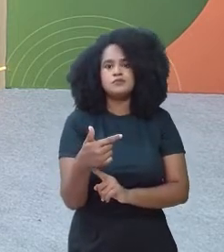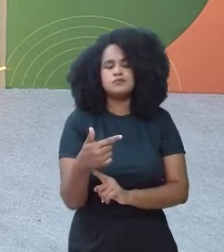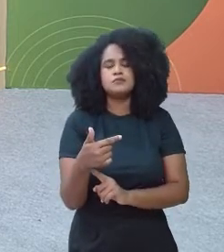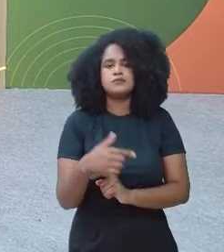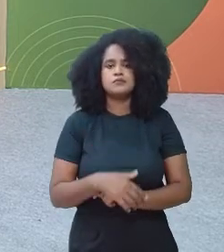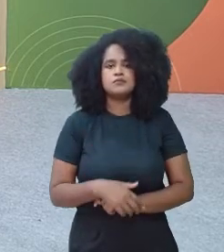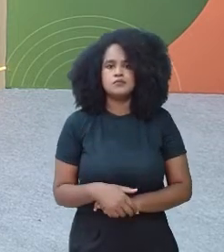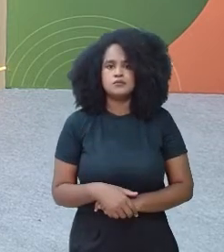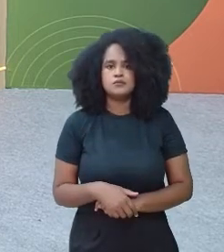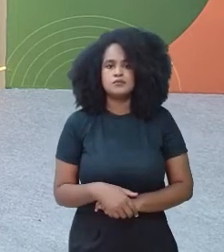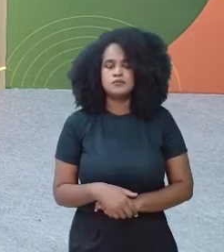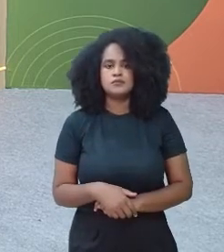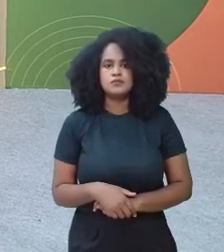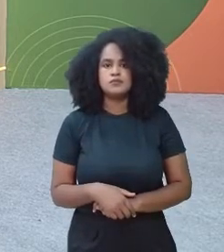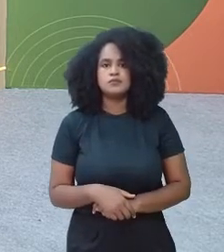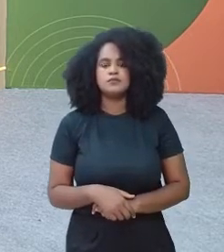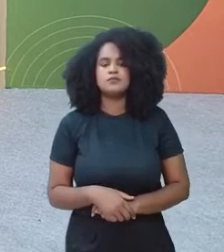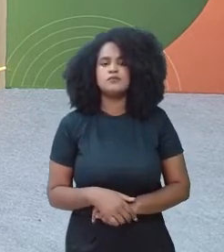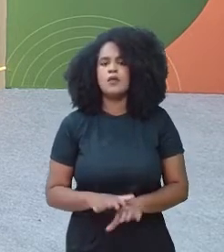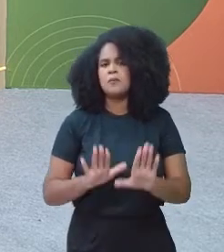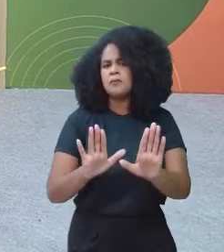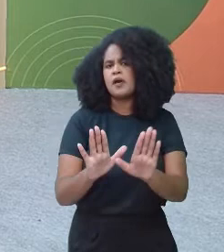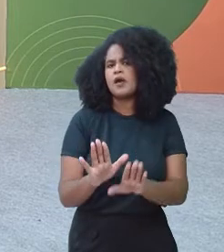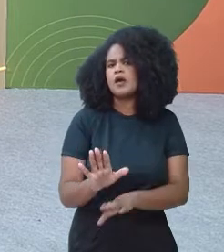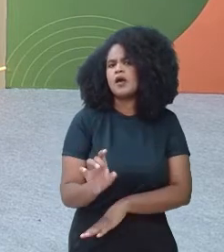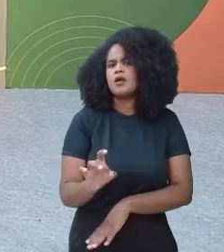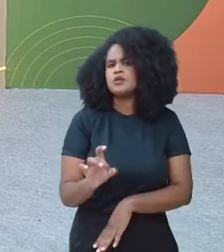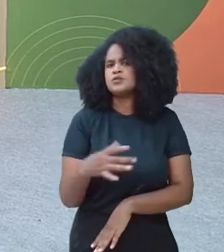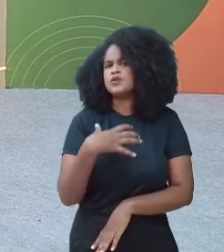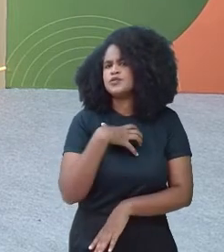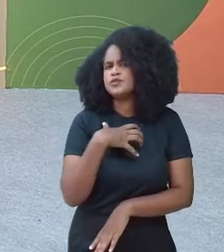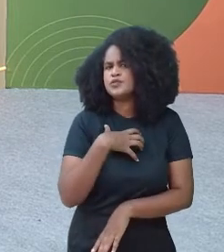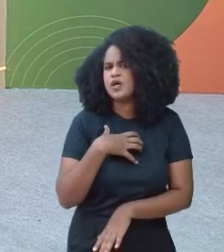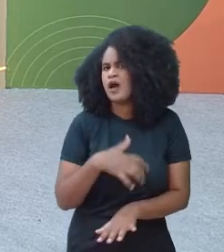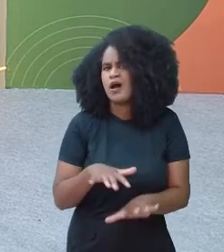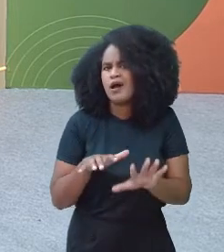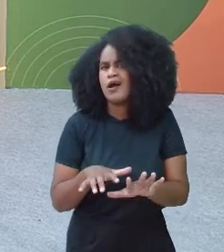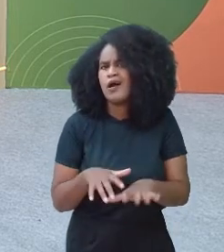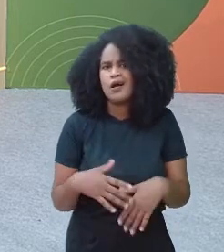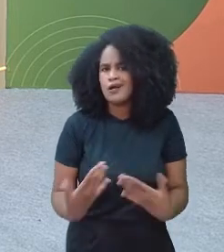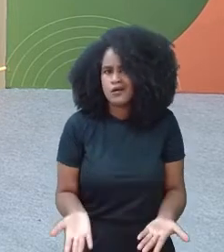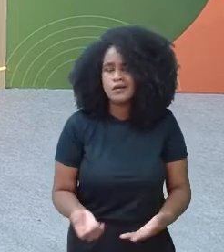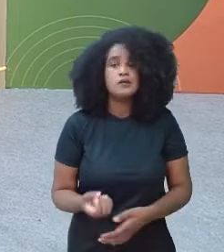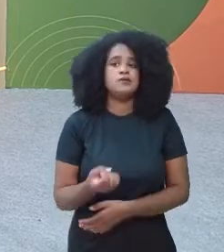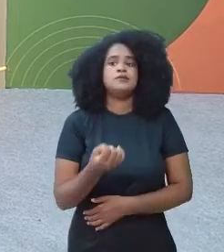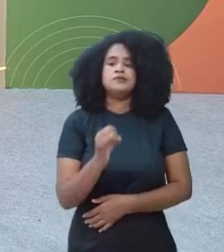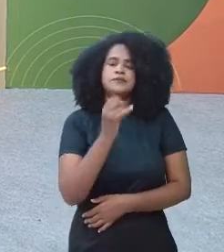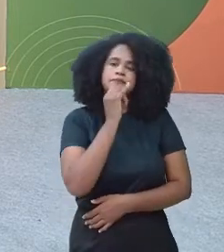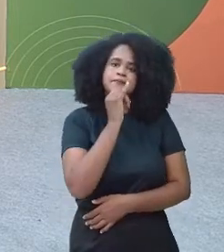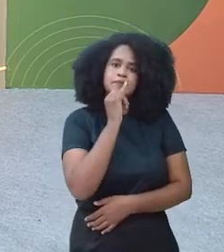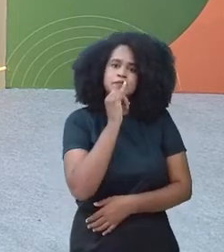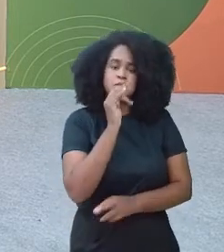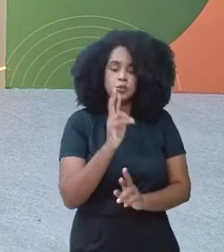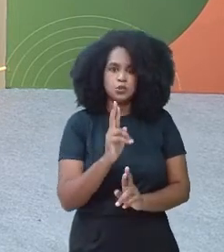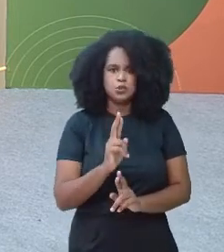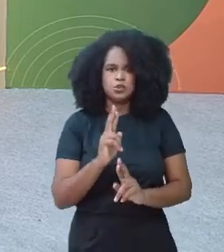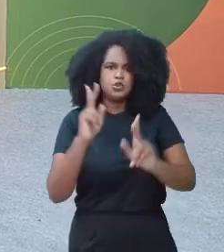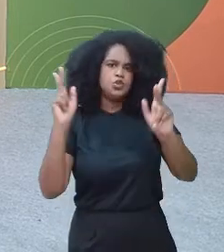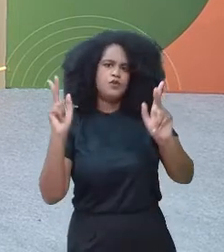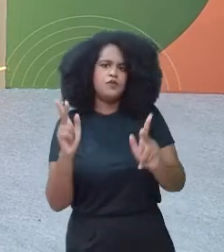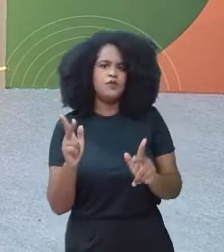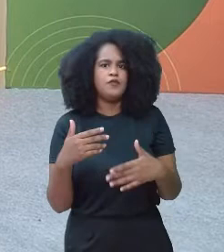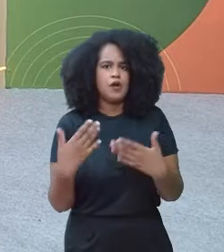12 centímetros. Mas são só formas assim, normais, que a gente conhece. Se essa forma vier diferente,